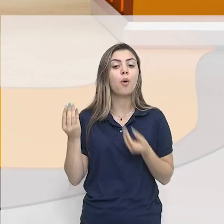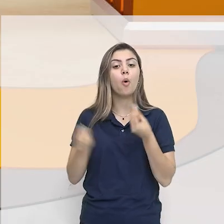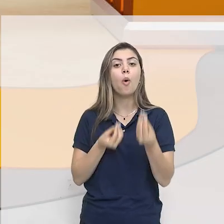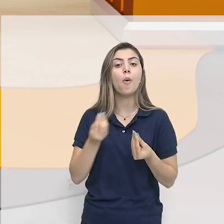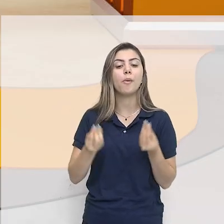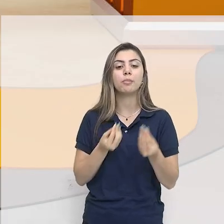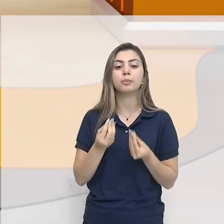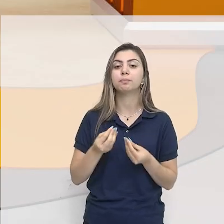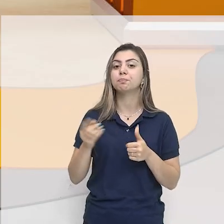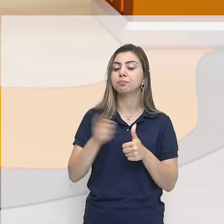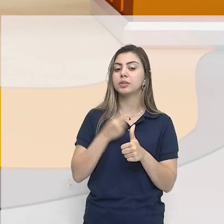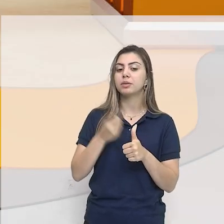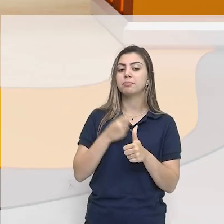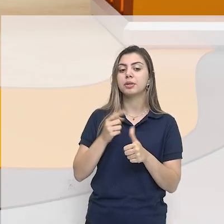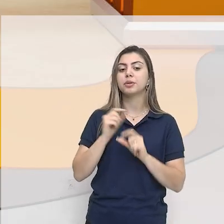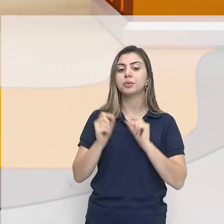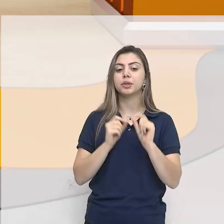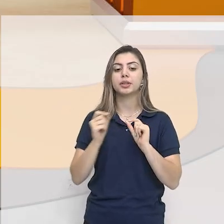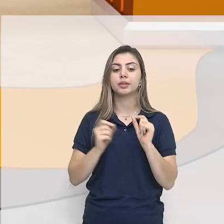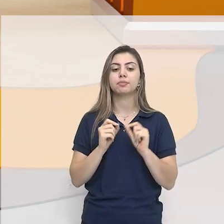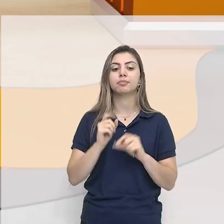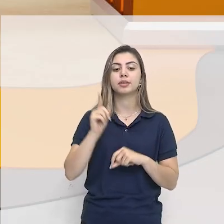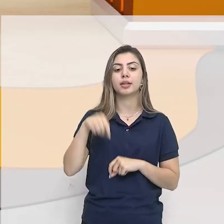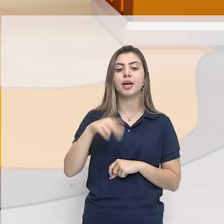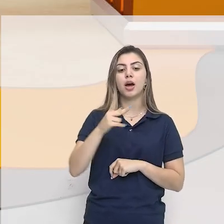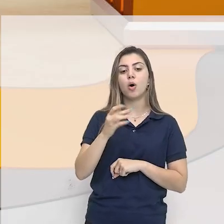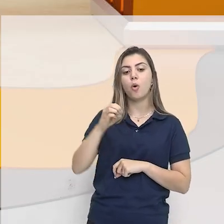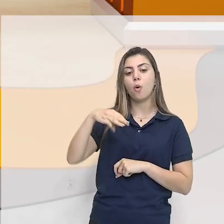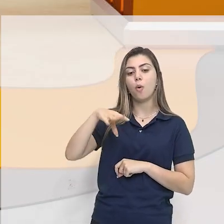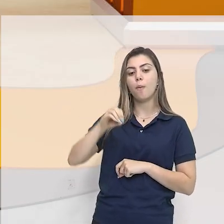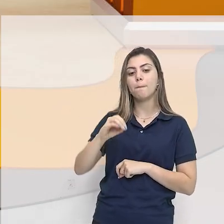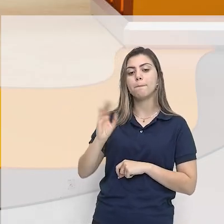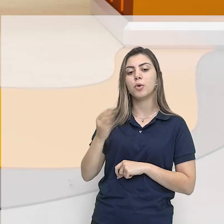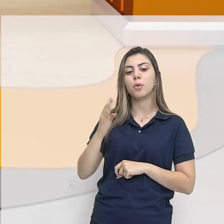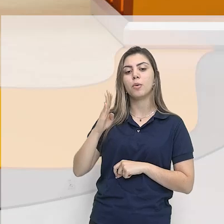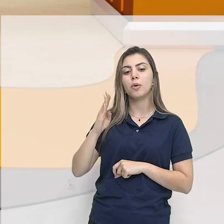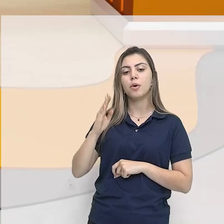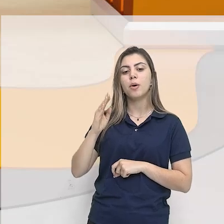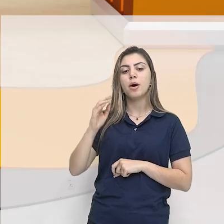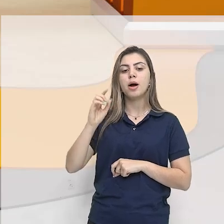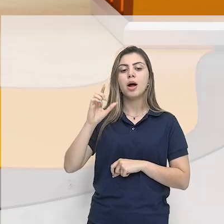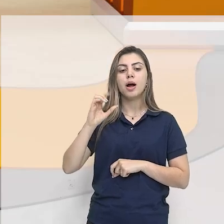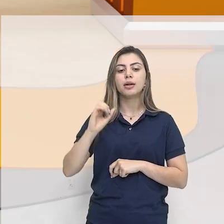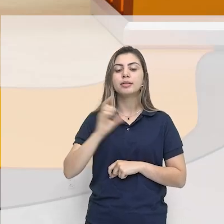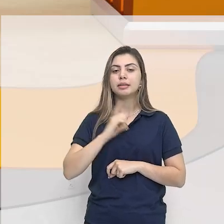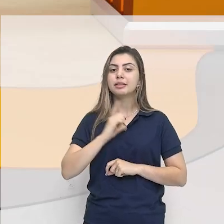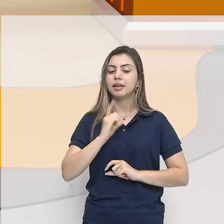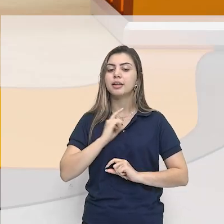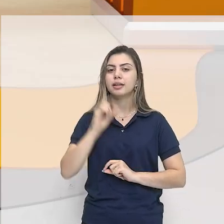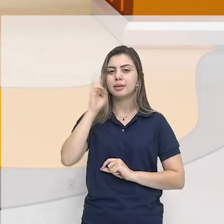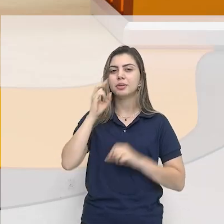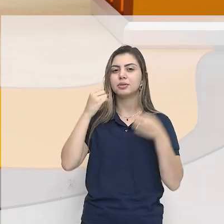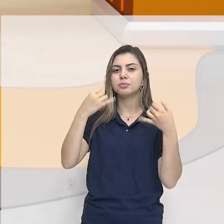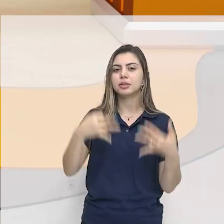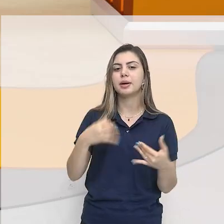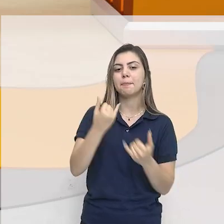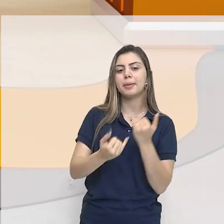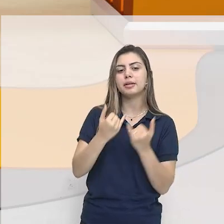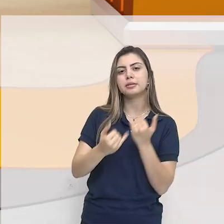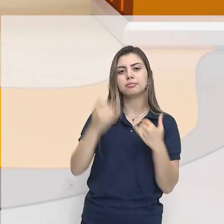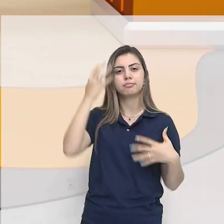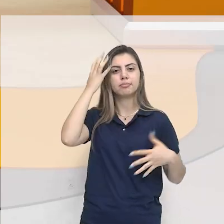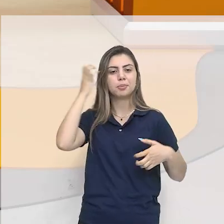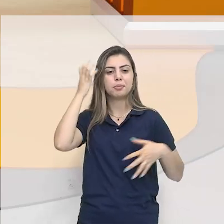ao meu lado, primeiro, um Australopithecus, que é então o fóssil Lucy, né? Que que acabei de falar para vocês também, que ele é um